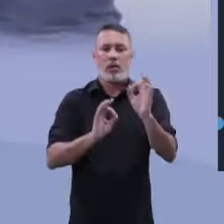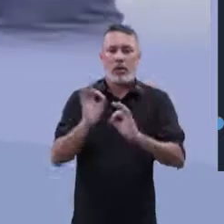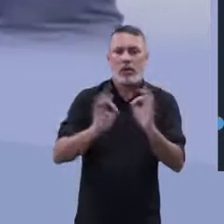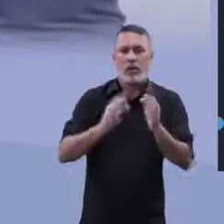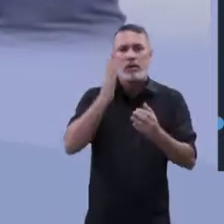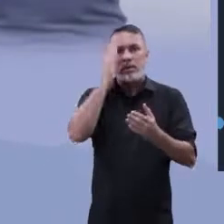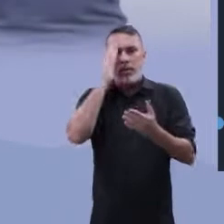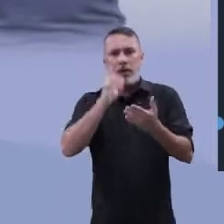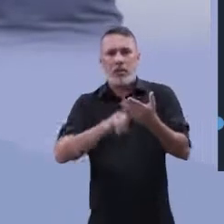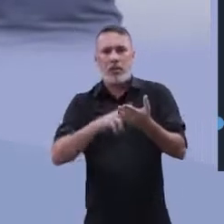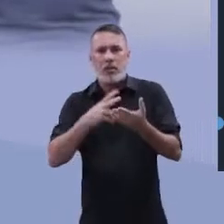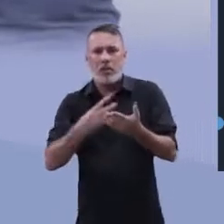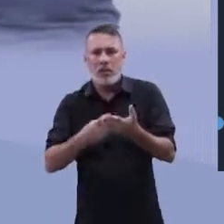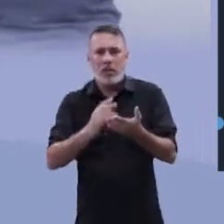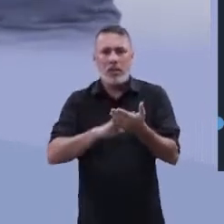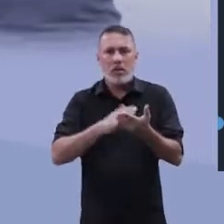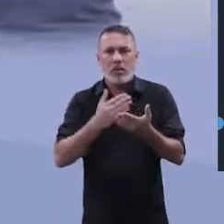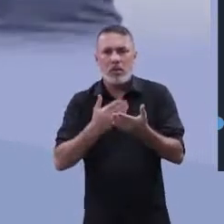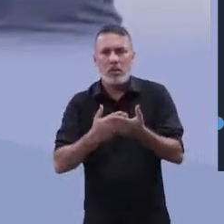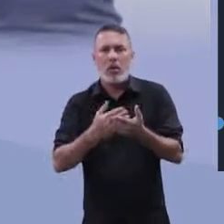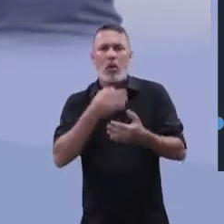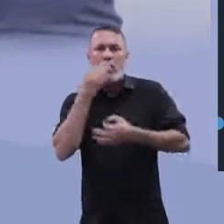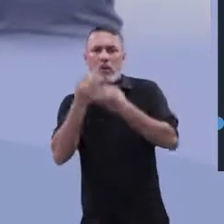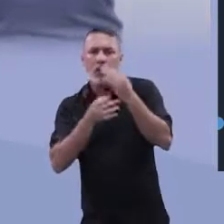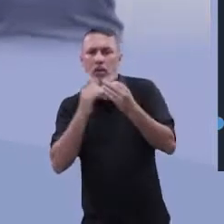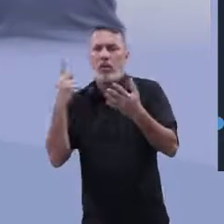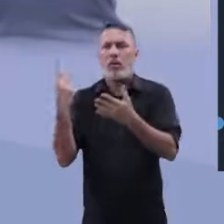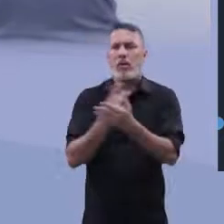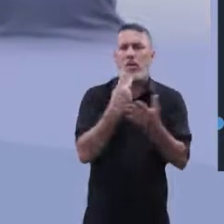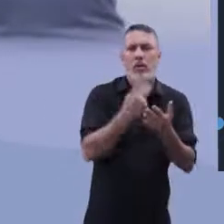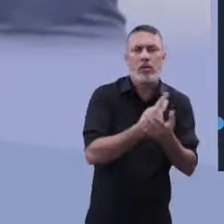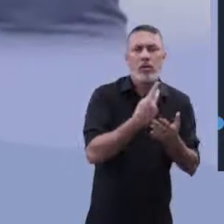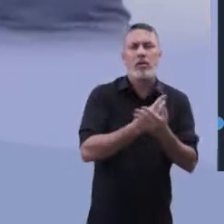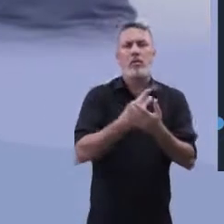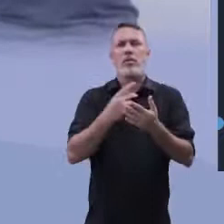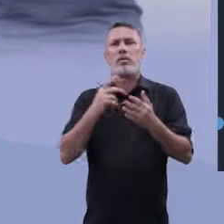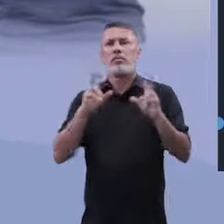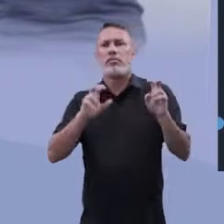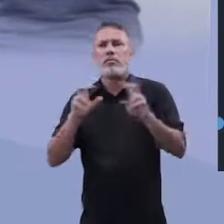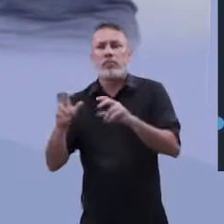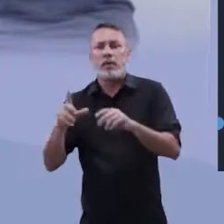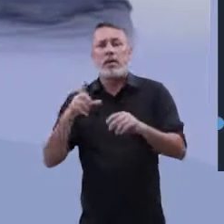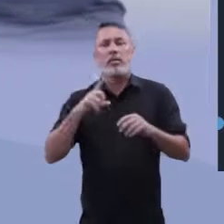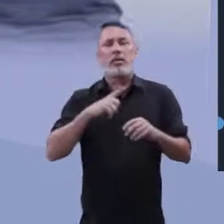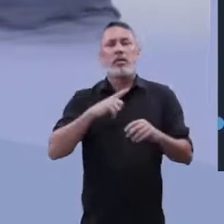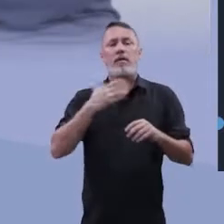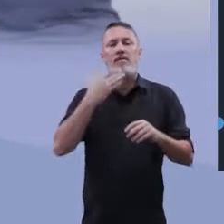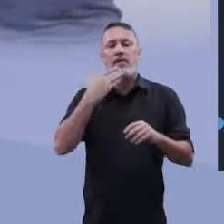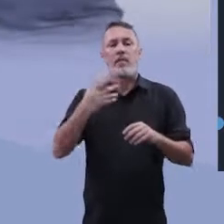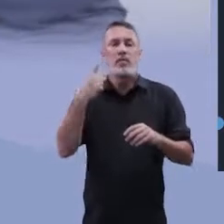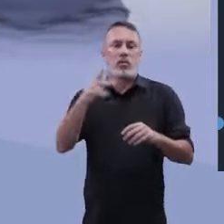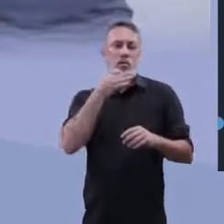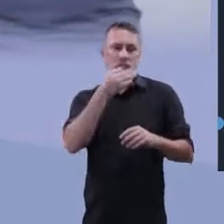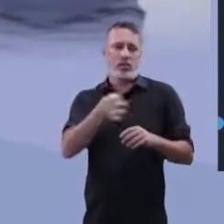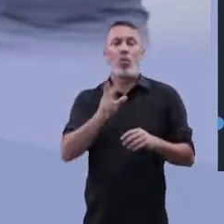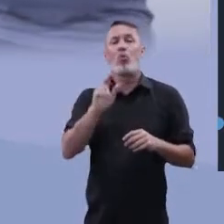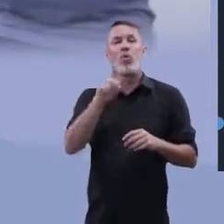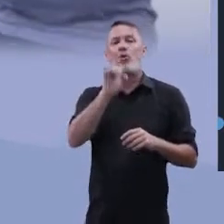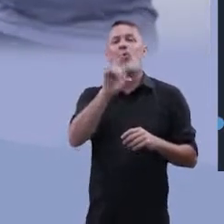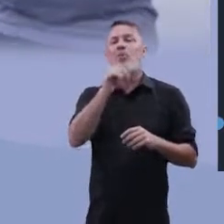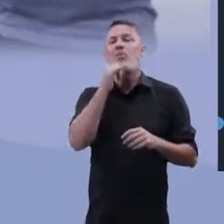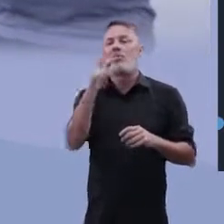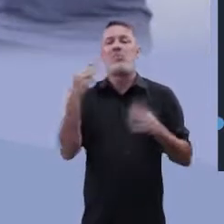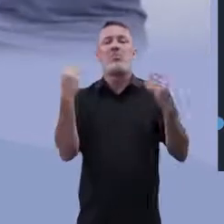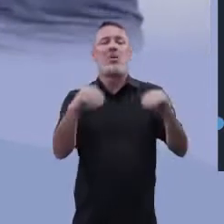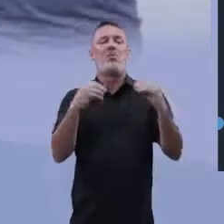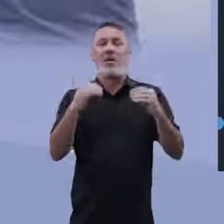organizar, interpretar informações, fatos, opiniões e argumentos que defendem um ponto de vista. Então não